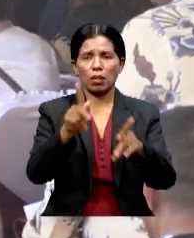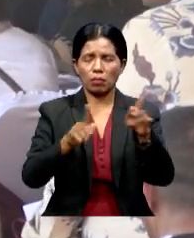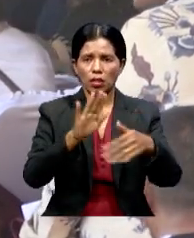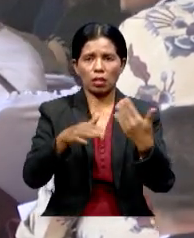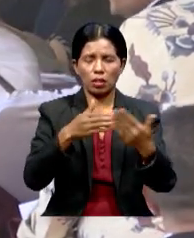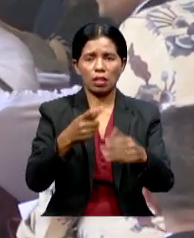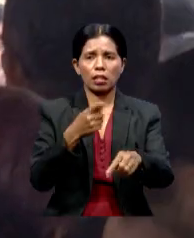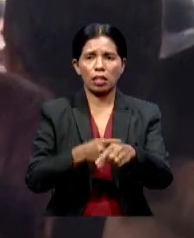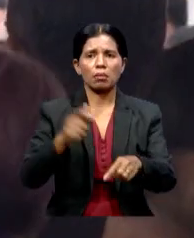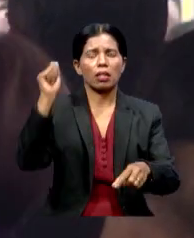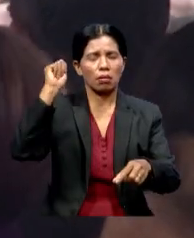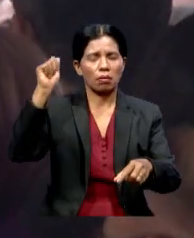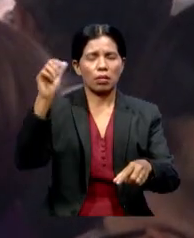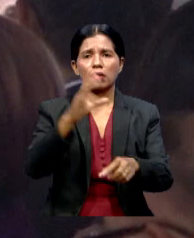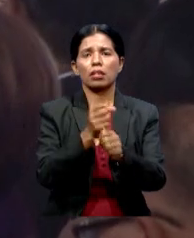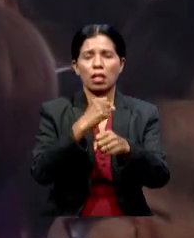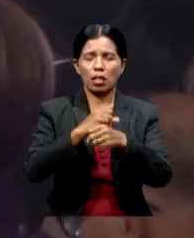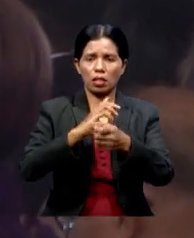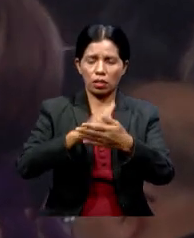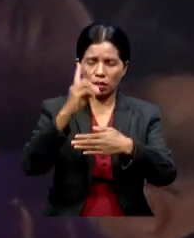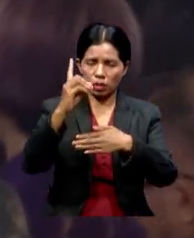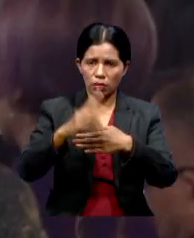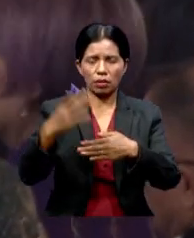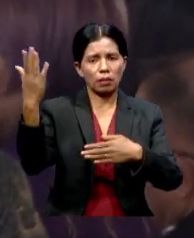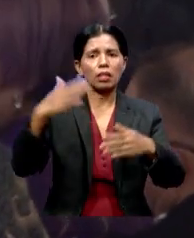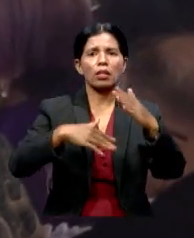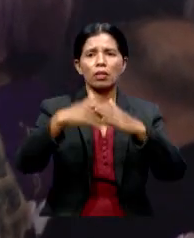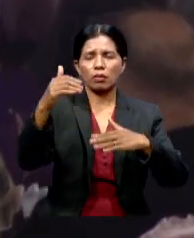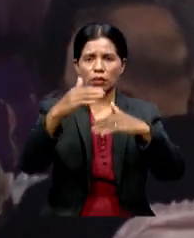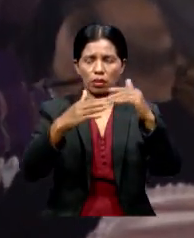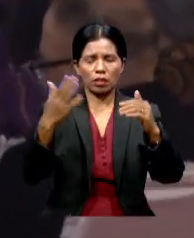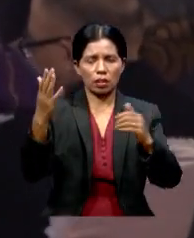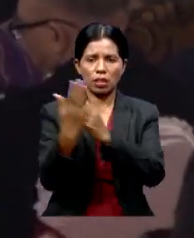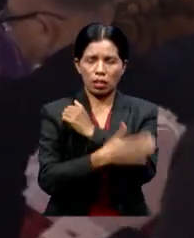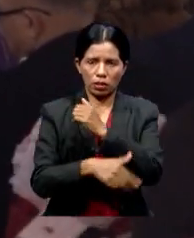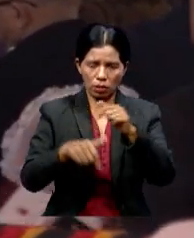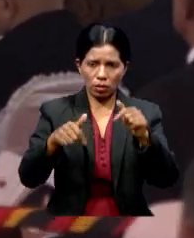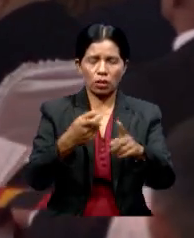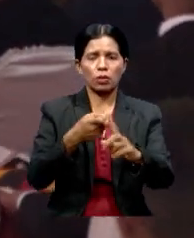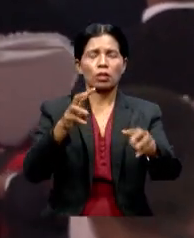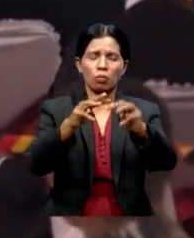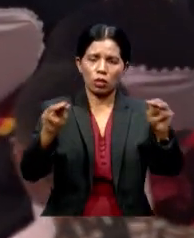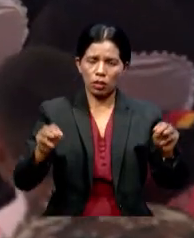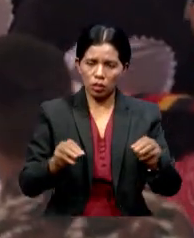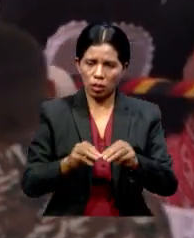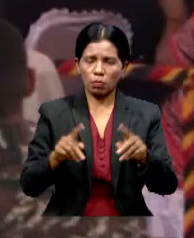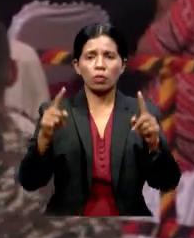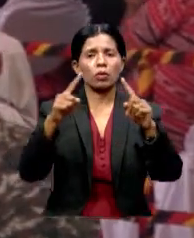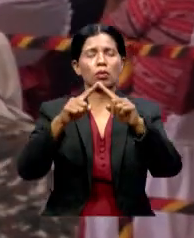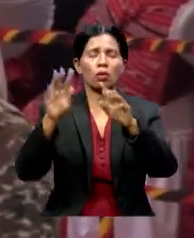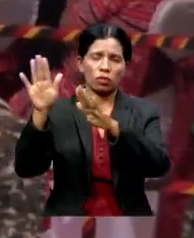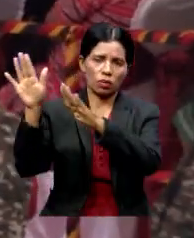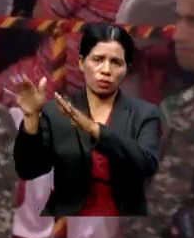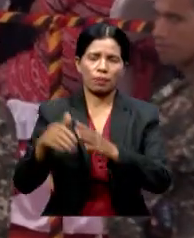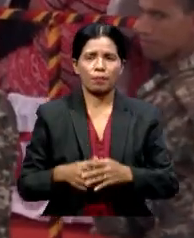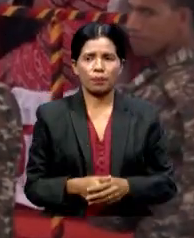durante a campanha eleitoral no se hala o desenvolvimento da infraestrutura básica e arrailaram o seu município to base. Nono